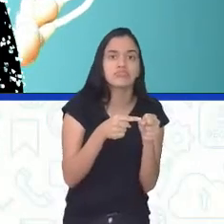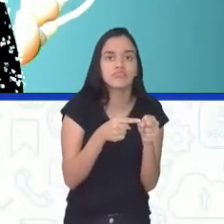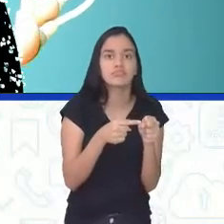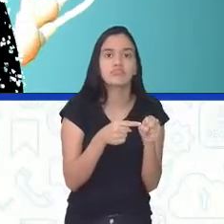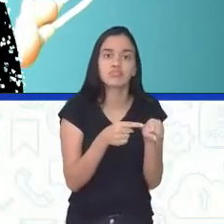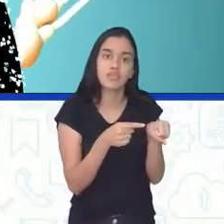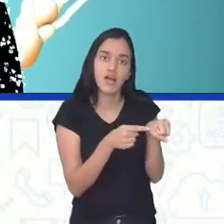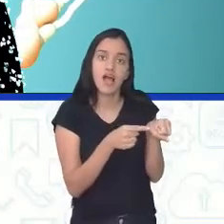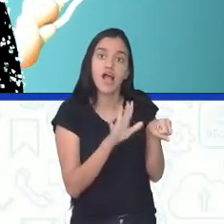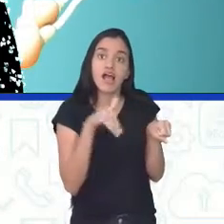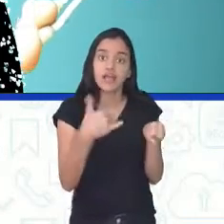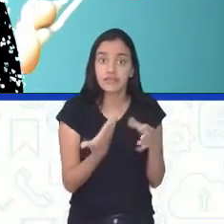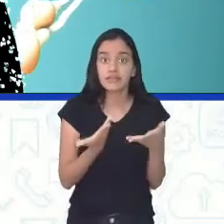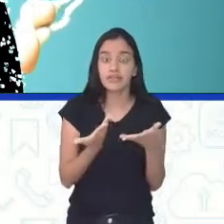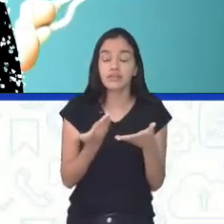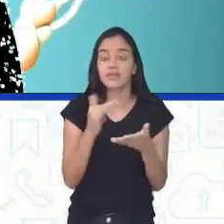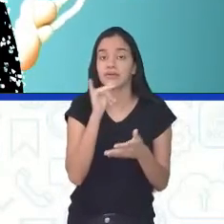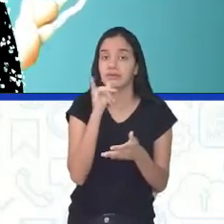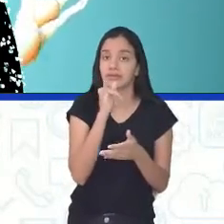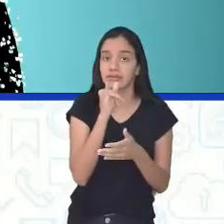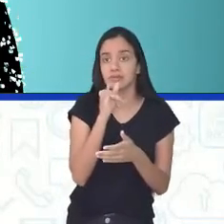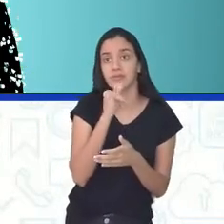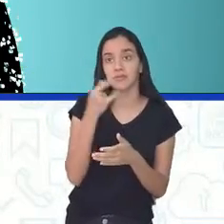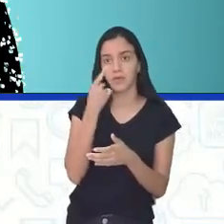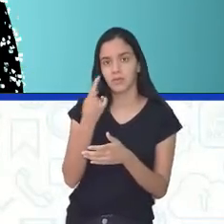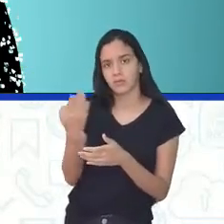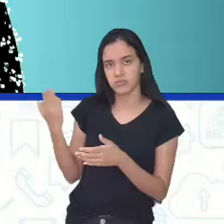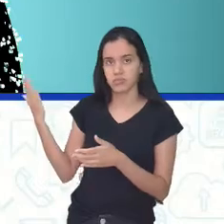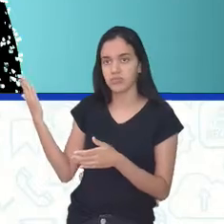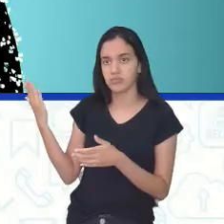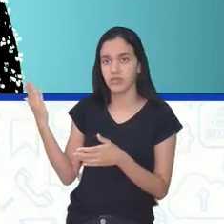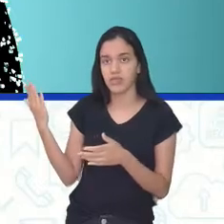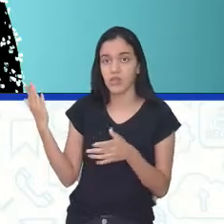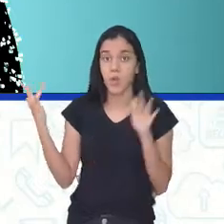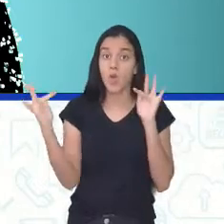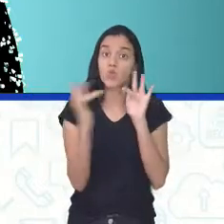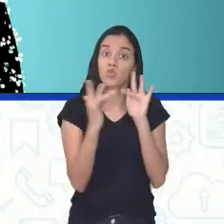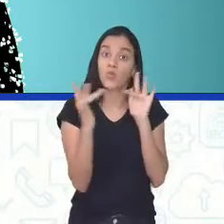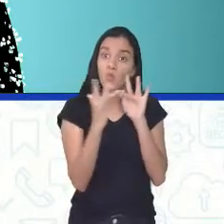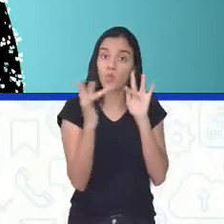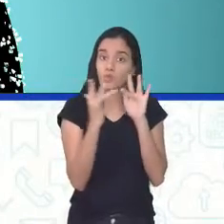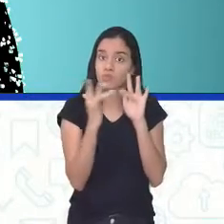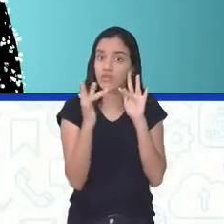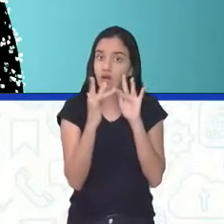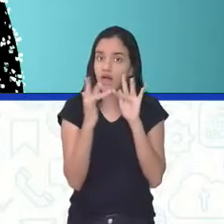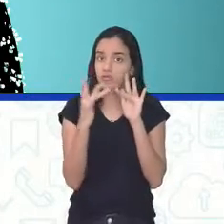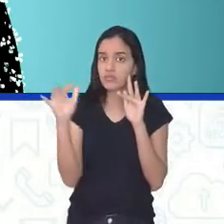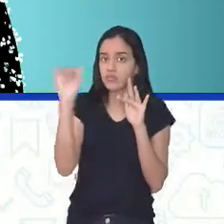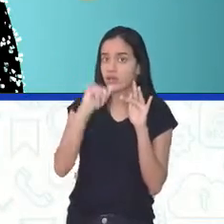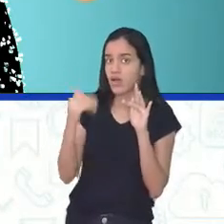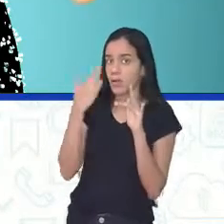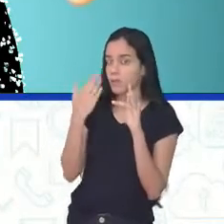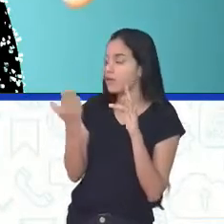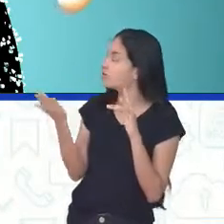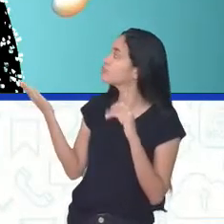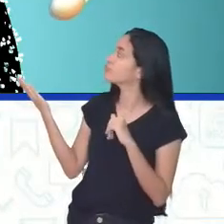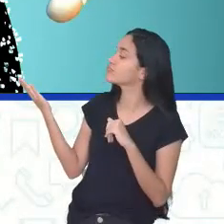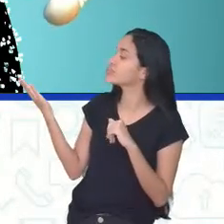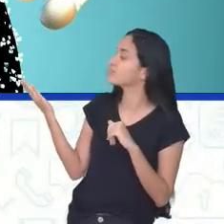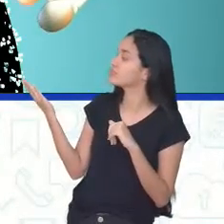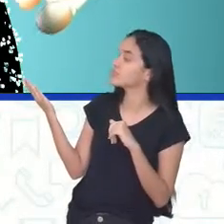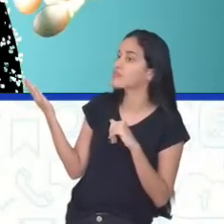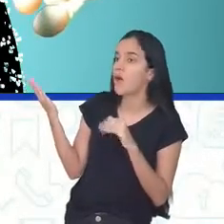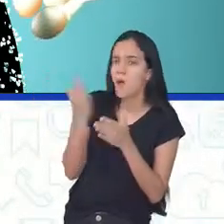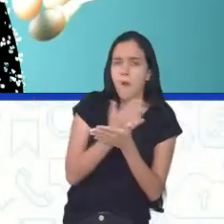medida que esse espermatozoide, né, entrou em contato aí com esse ovócito, agora nós já começamos aí a